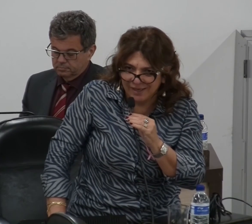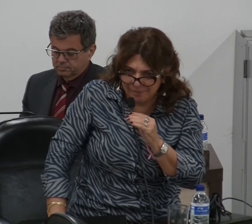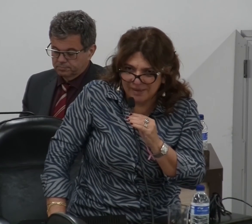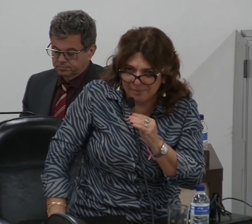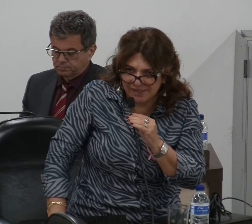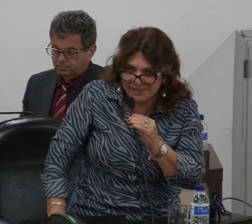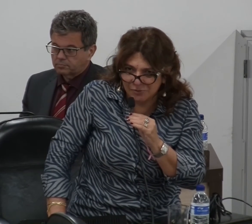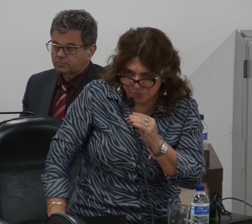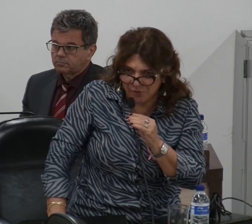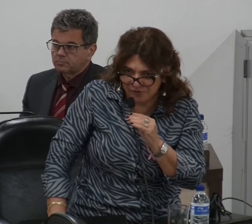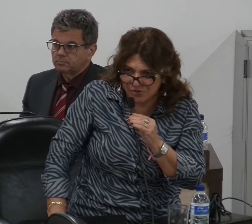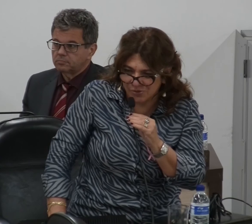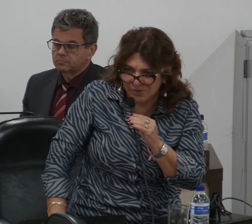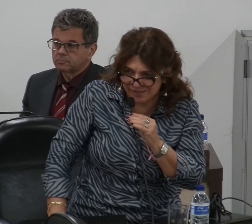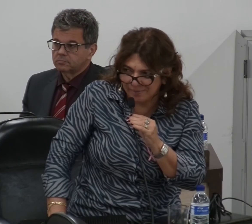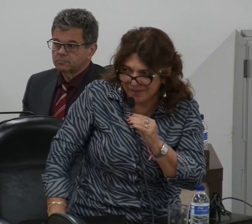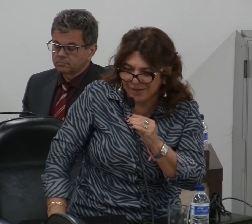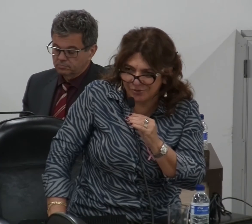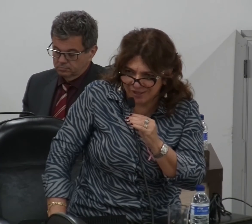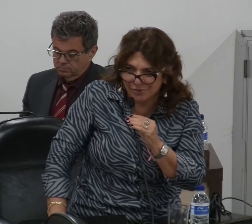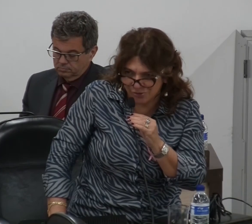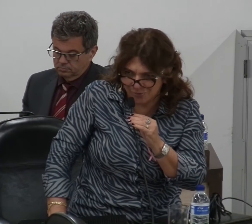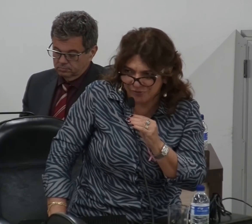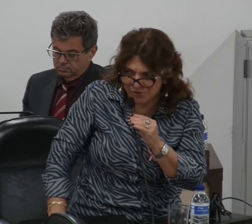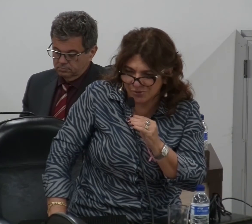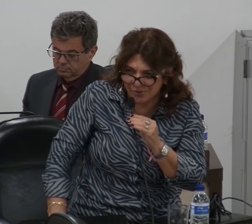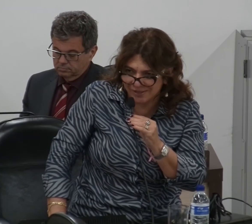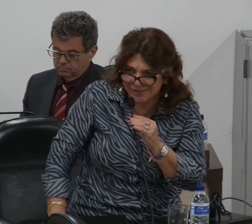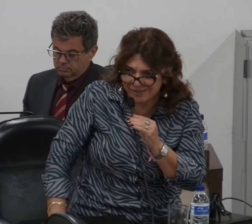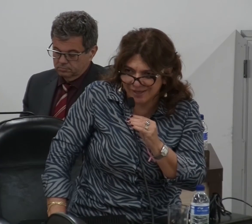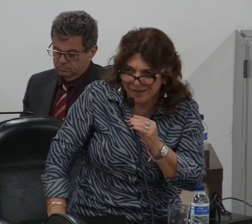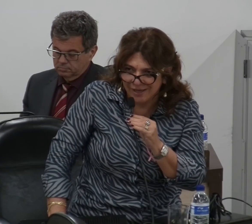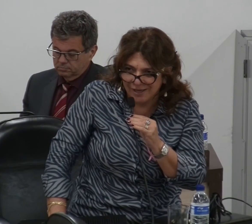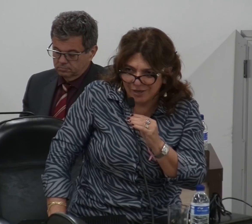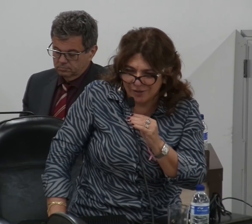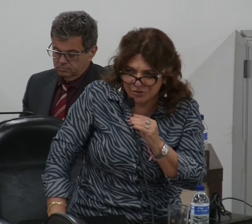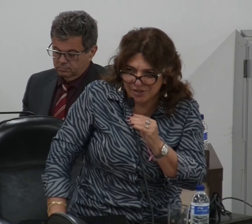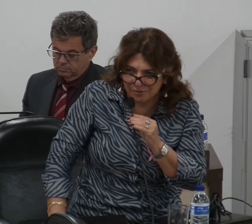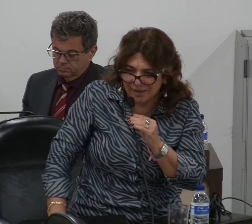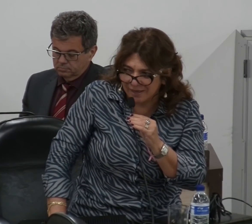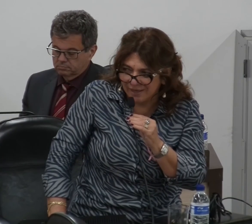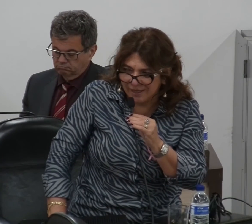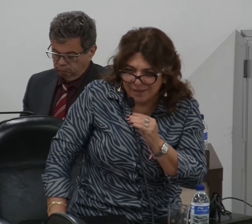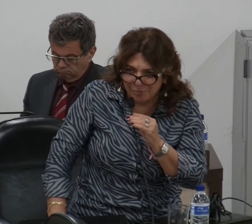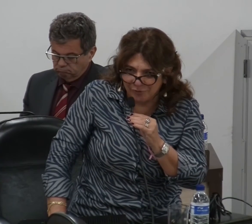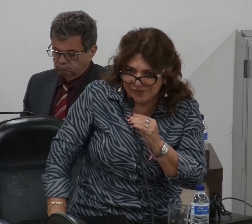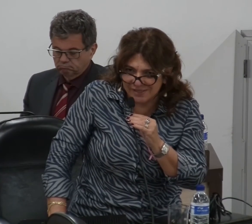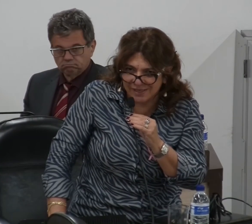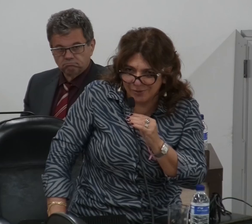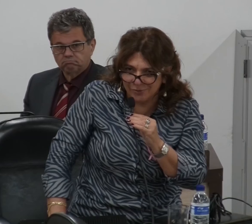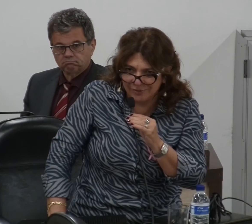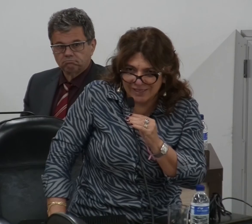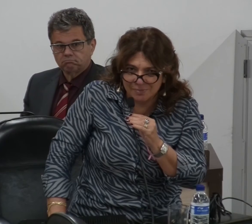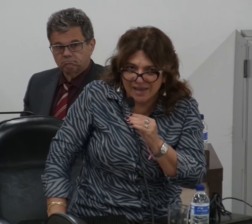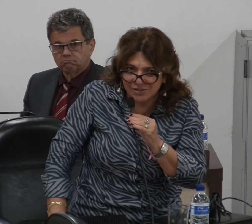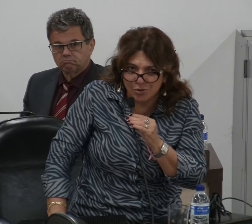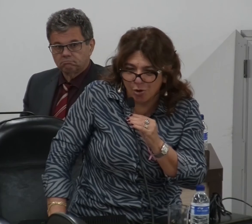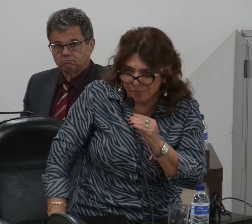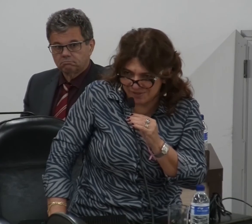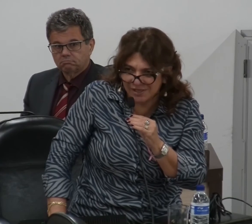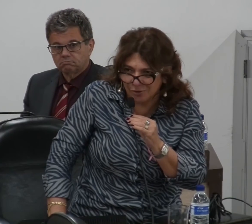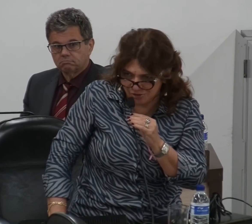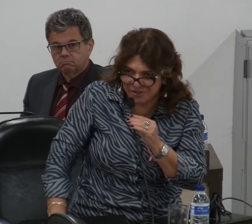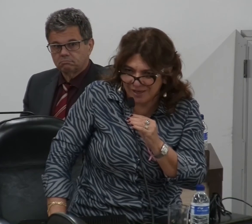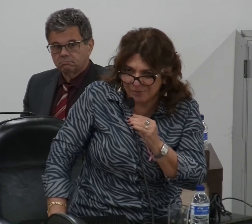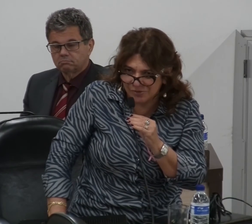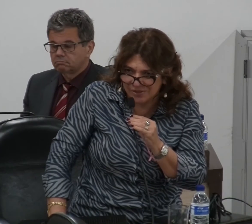semana. Parabenizar os professores, amanhã é o dia dos professores, né? Eu acho que é uma profissão das mais